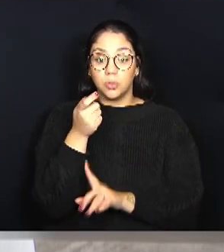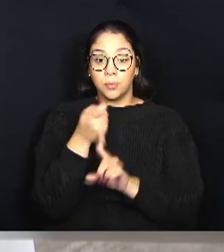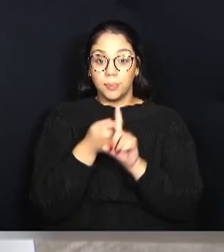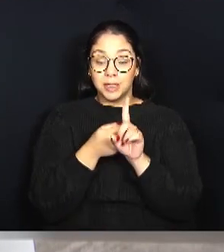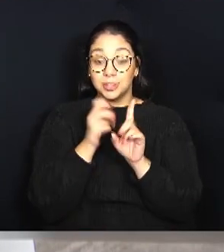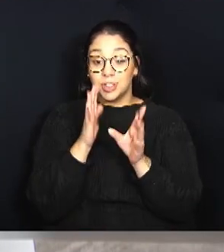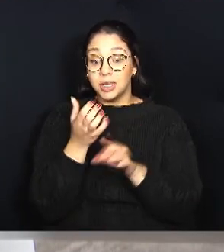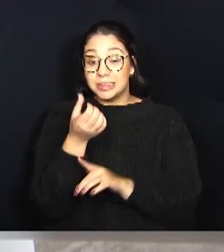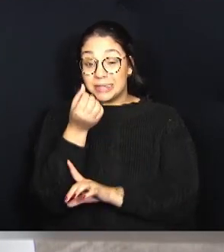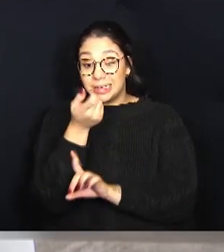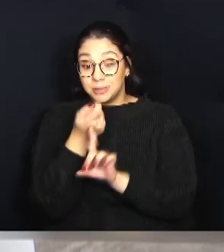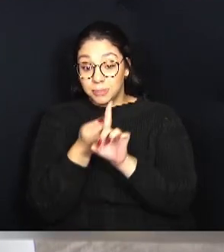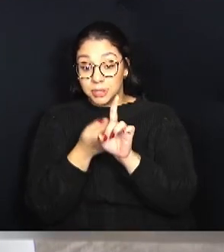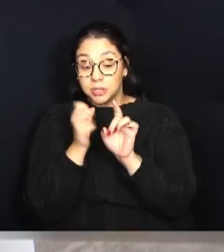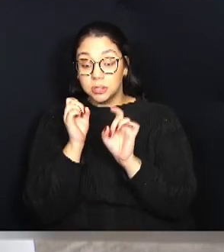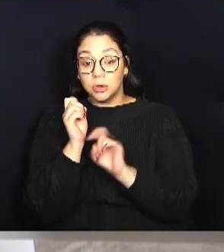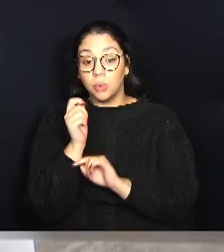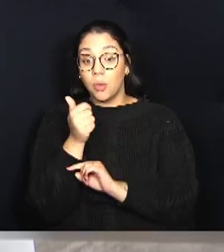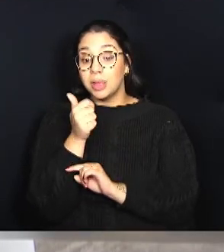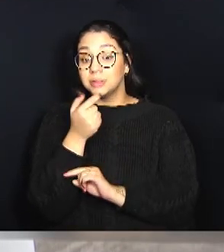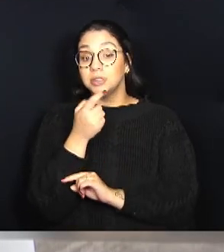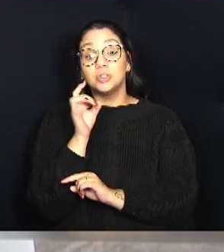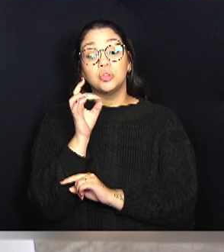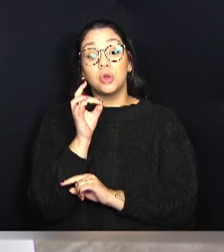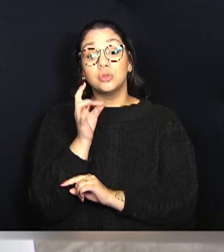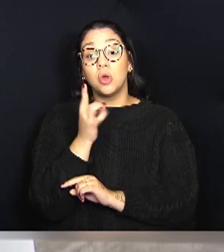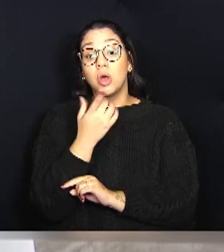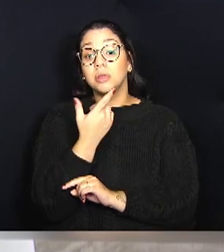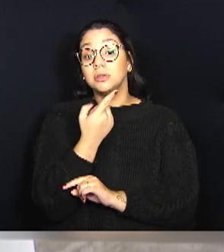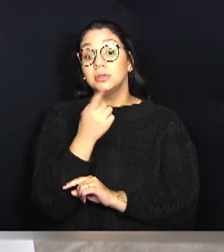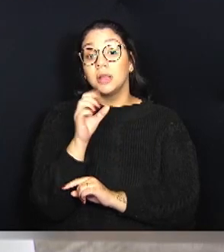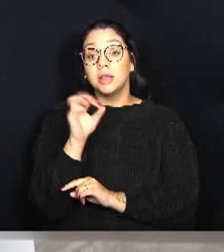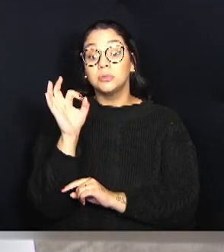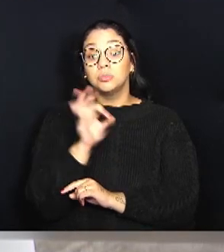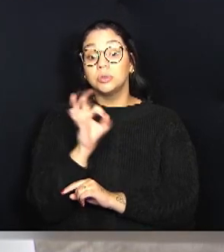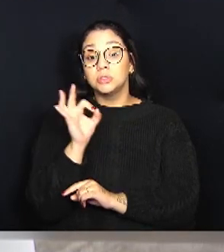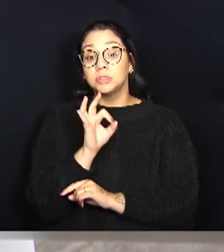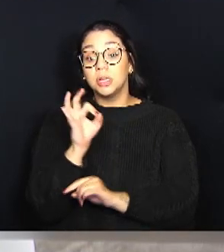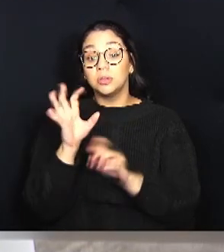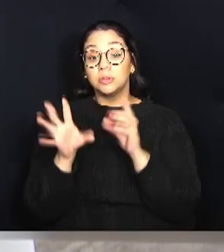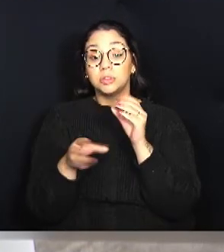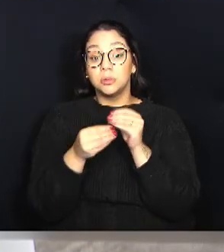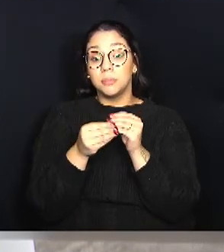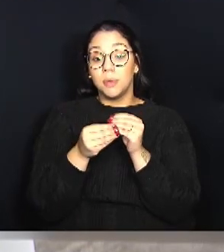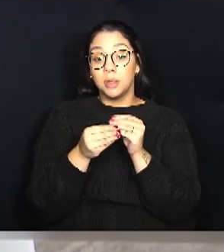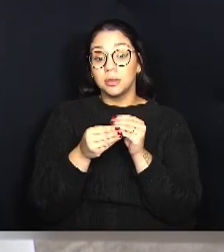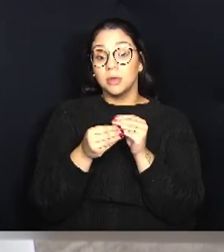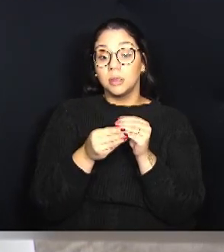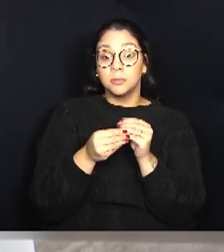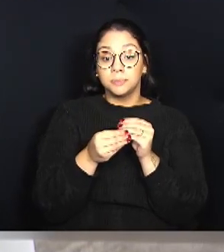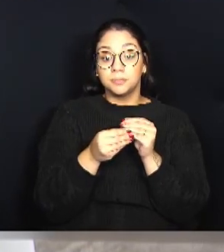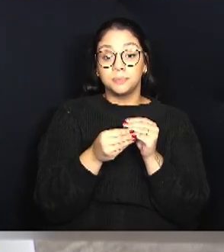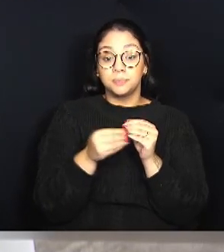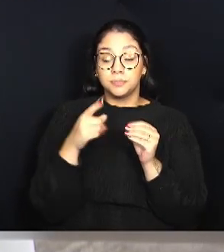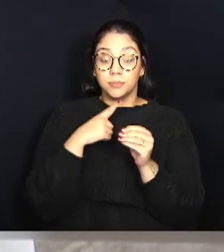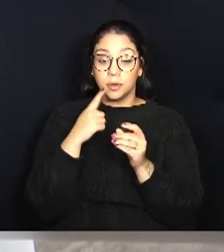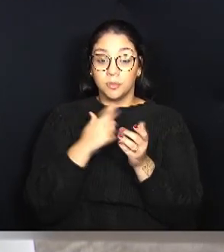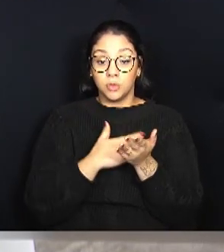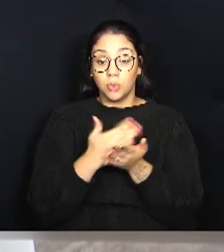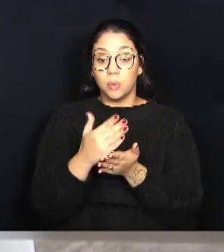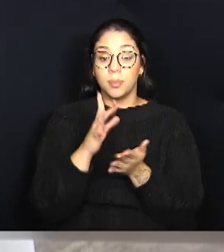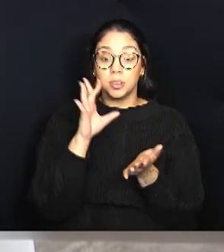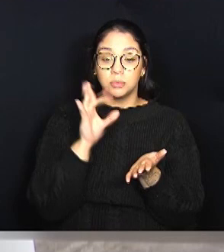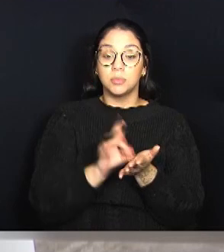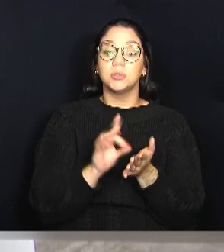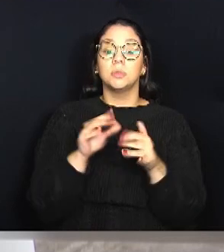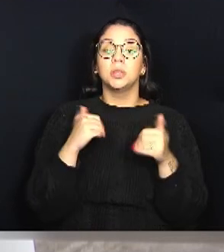mês aí, apenas 10% das emendas, elas foram, um pouquinho mais, né? Elas foram implantadas. Então, a